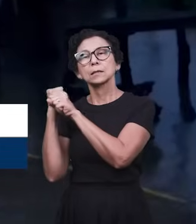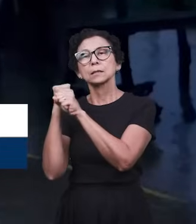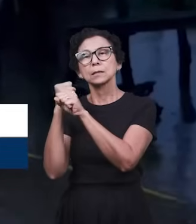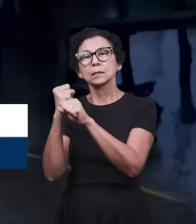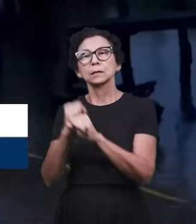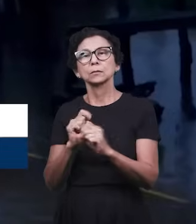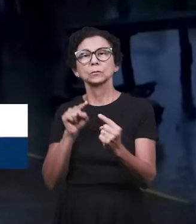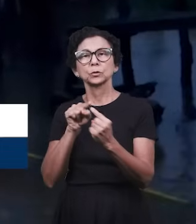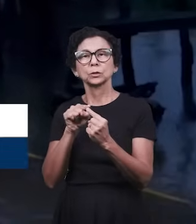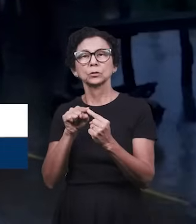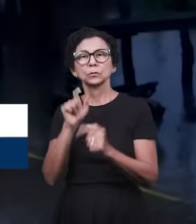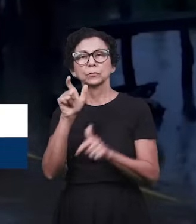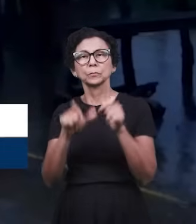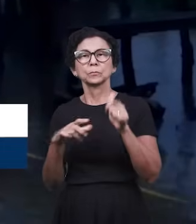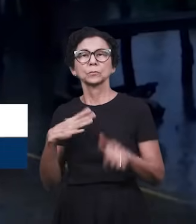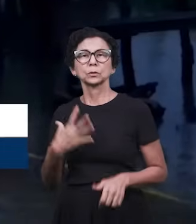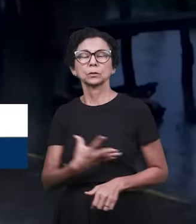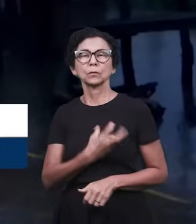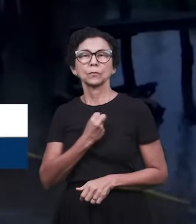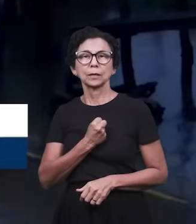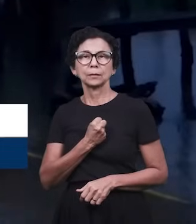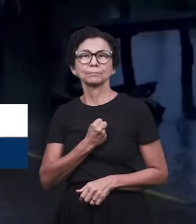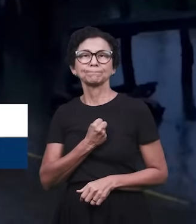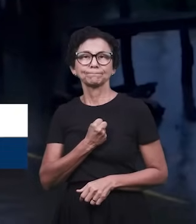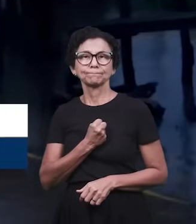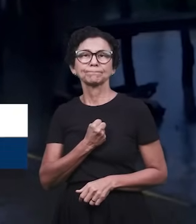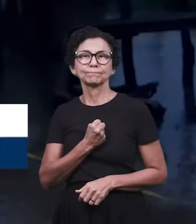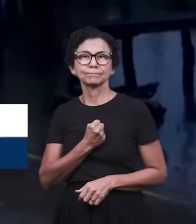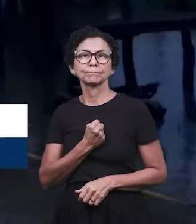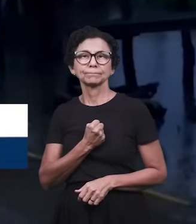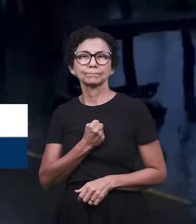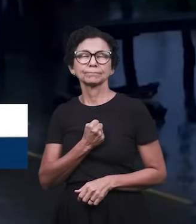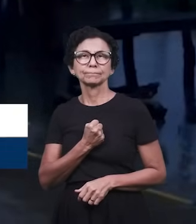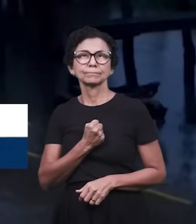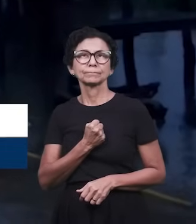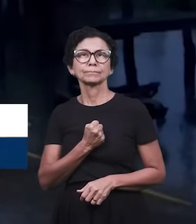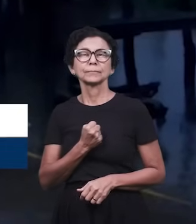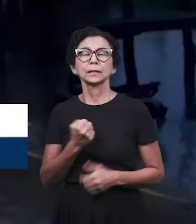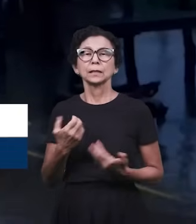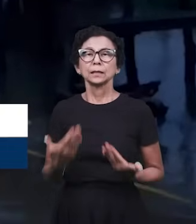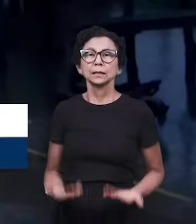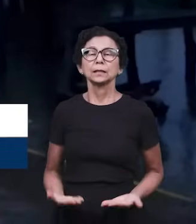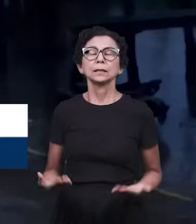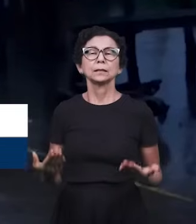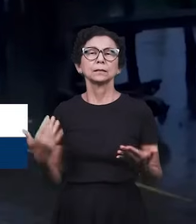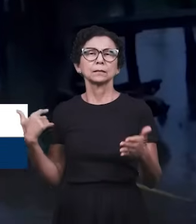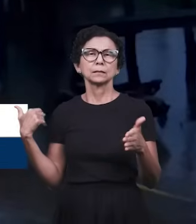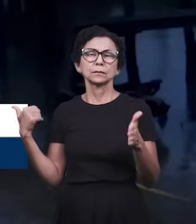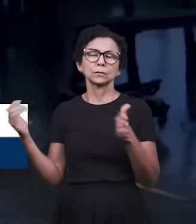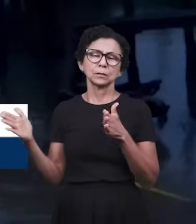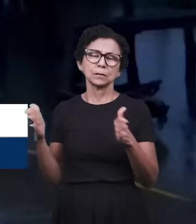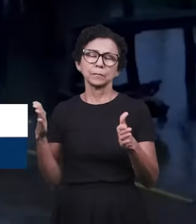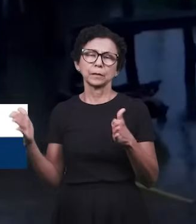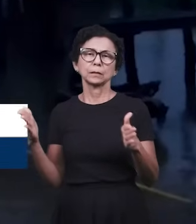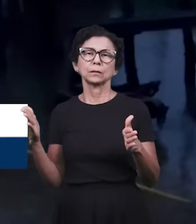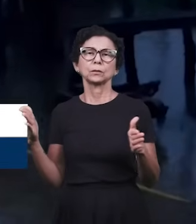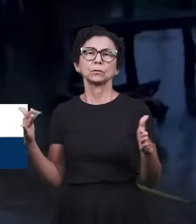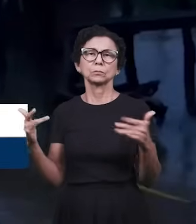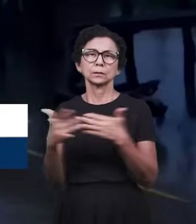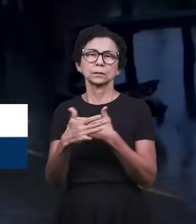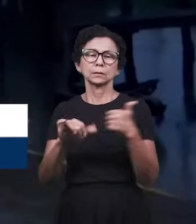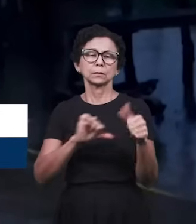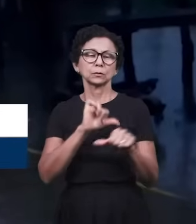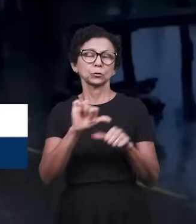pessoas. Então, meus irmãos, nós vemos que ao longo dessas 10 missões muita coisa mudou, as cidades cresceram, o nosso trabalho foi aperfeiçoado, o Senhor nos deu